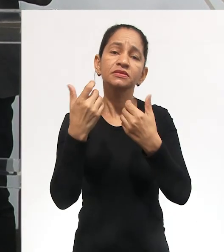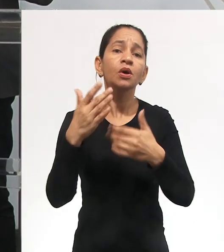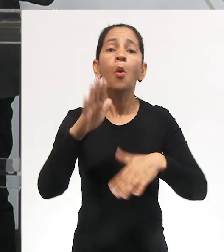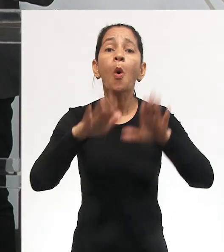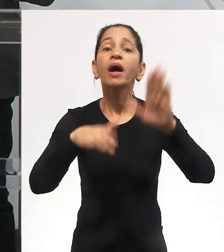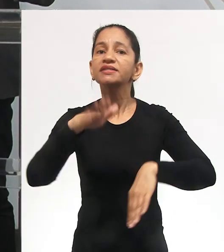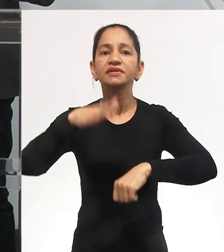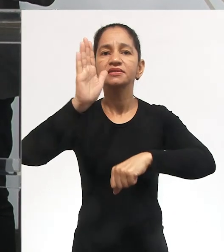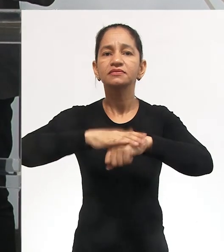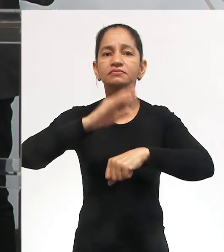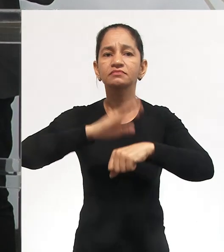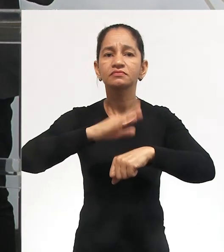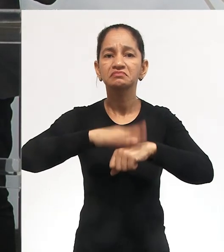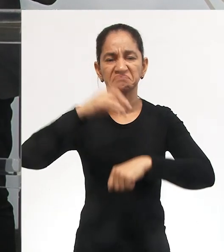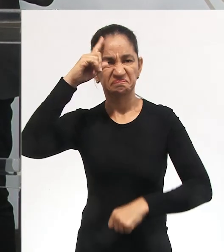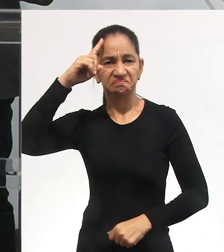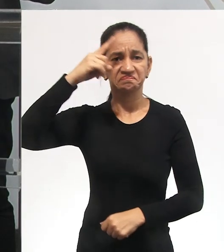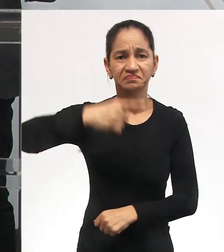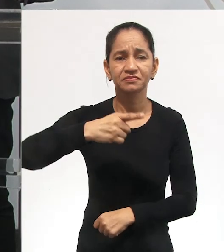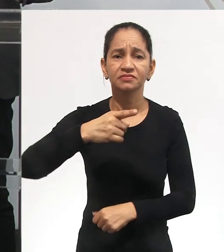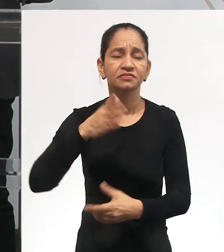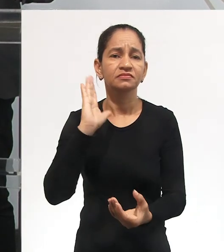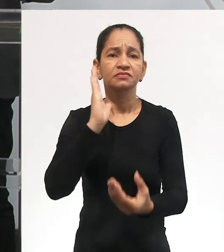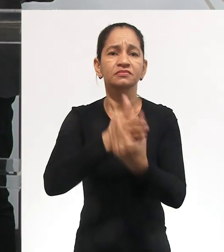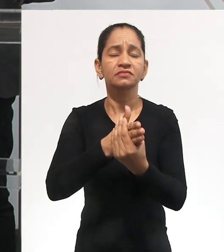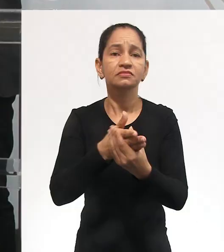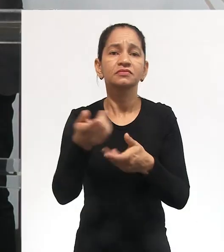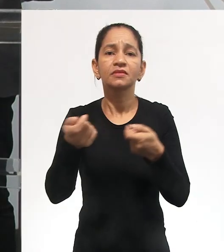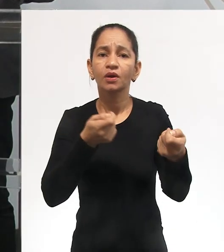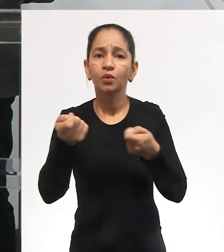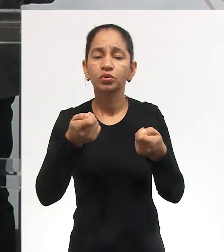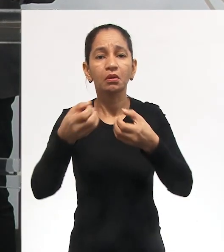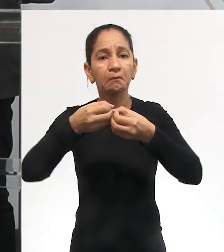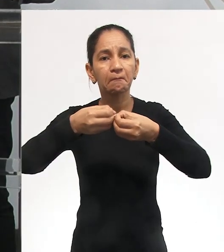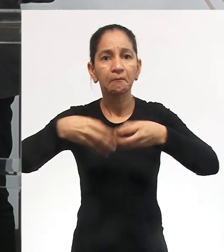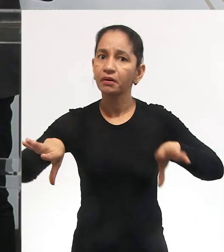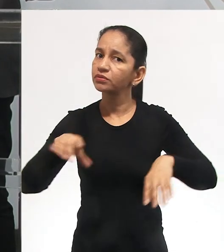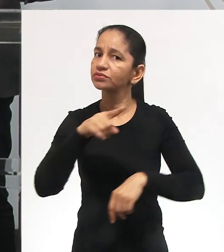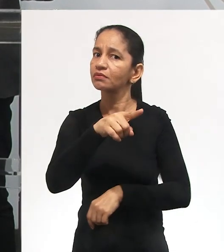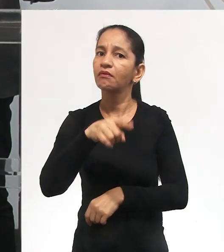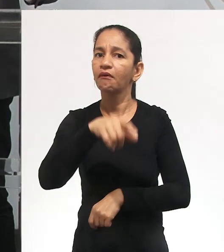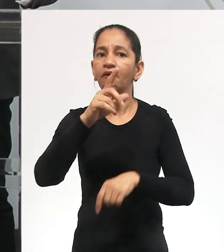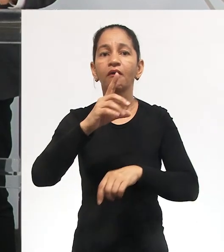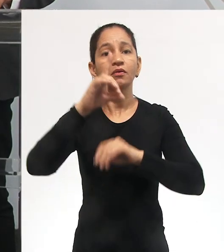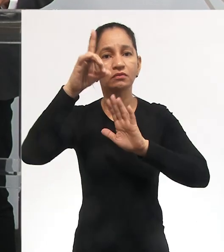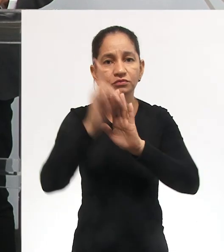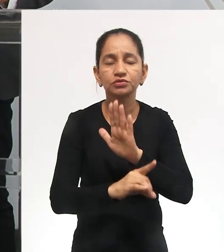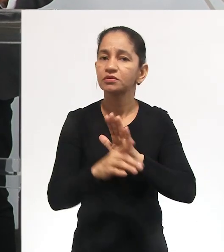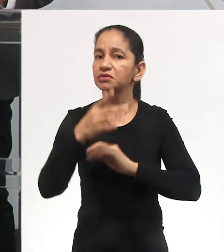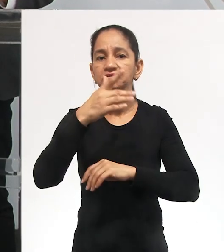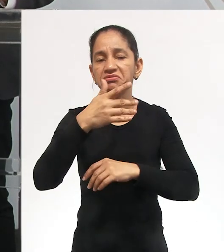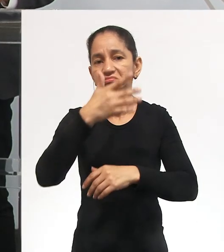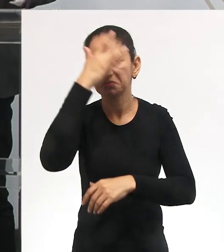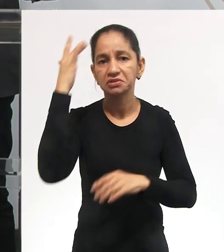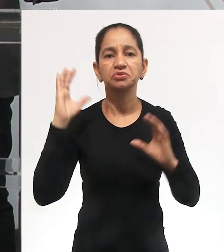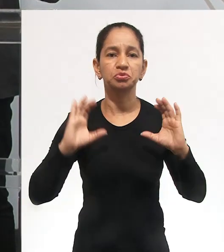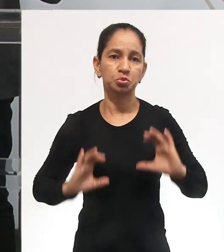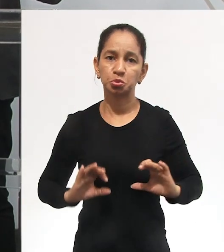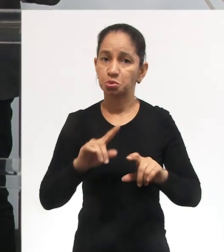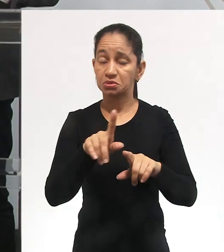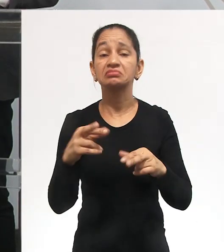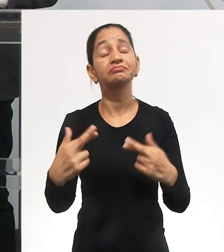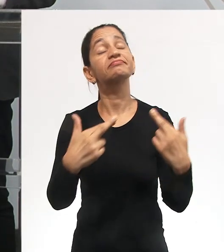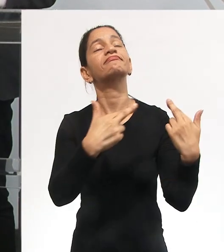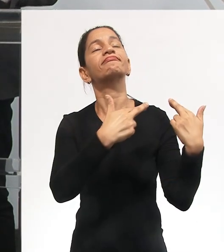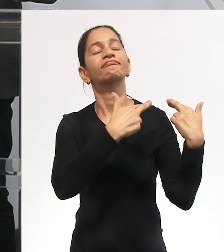própria administração pública, por uma falha de processo de negócio, né, prejudicou algum tipo de direito do cidadão, por exemplo. Né? Ela vai ter que arcar